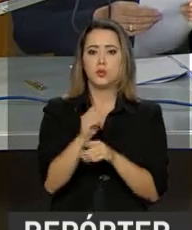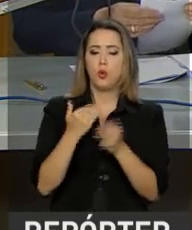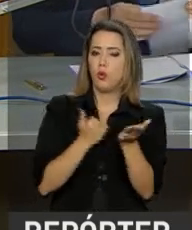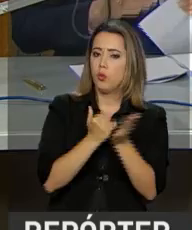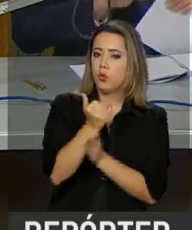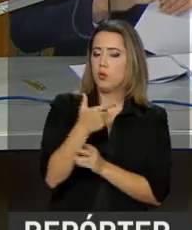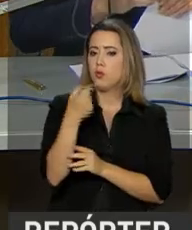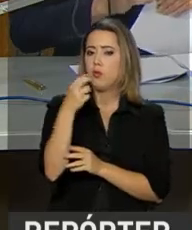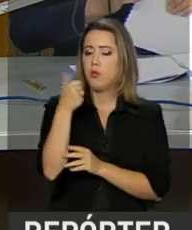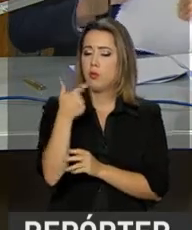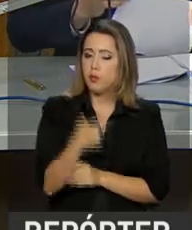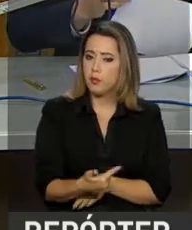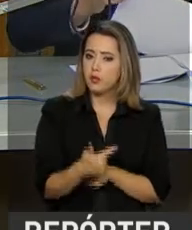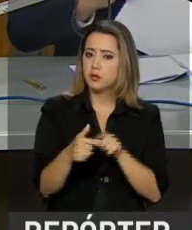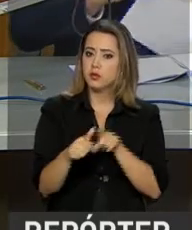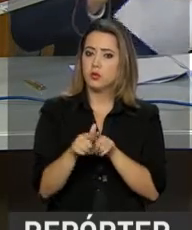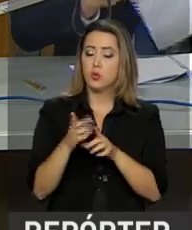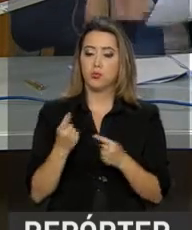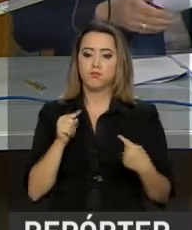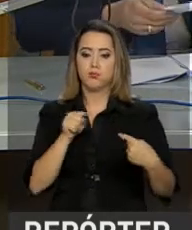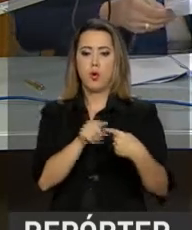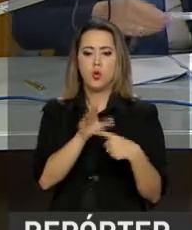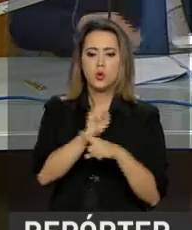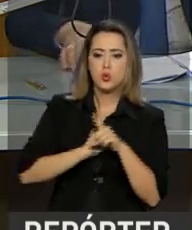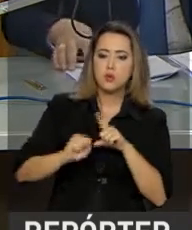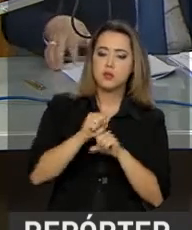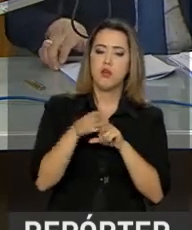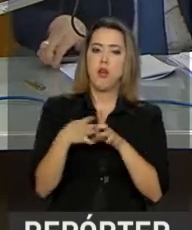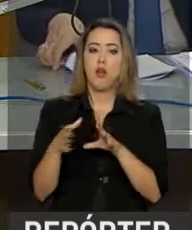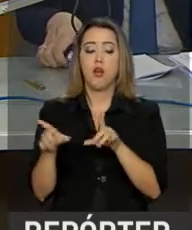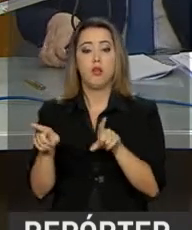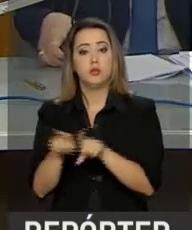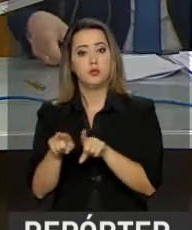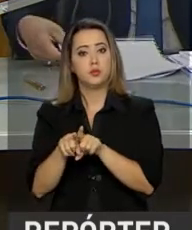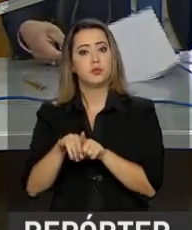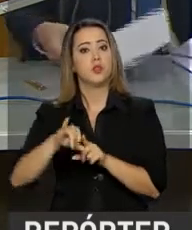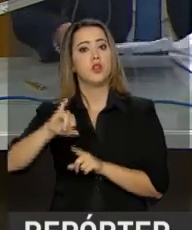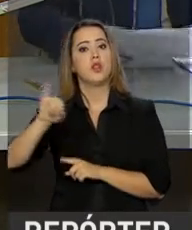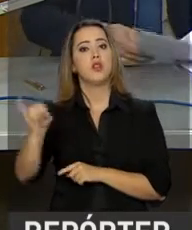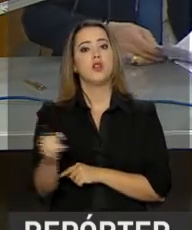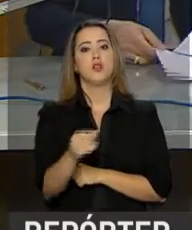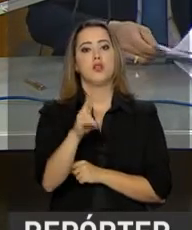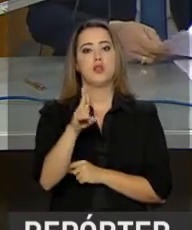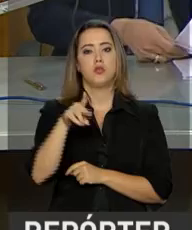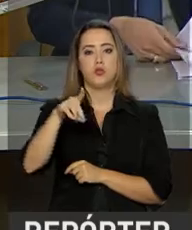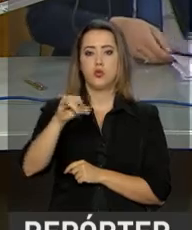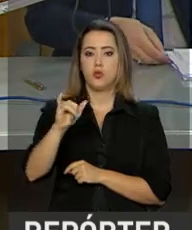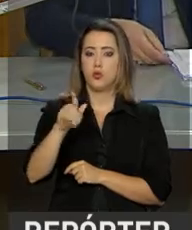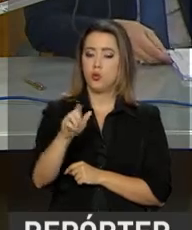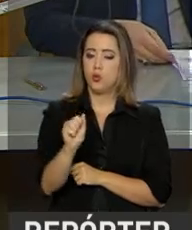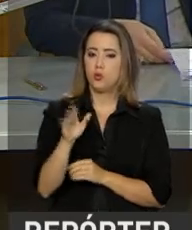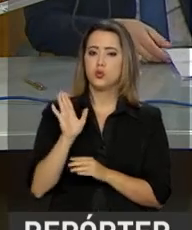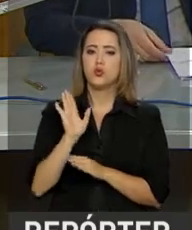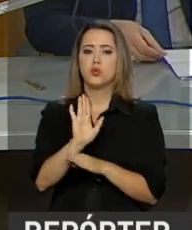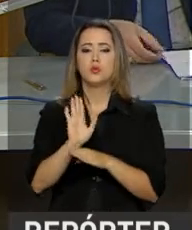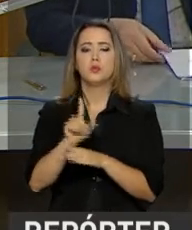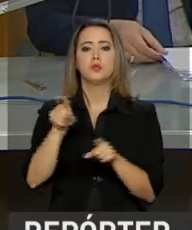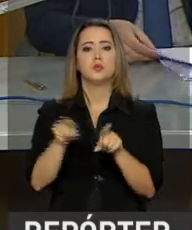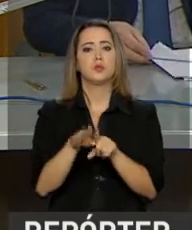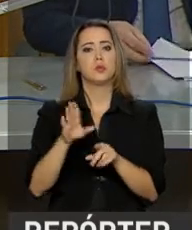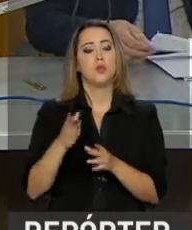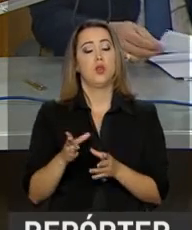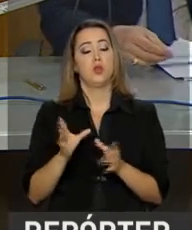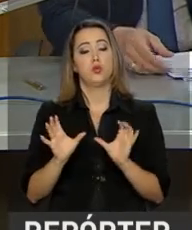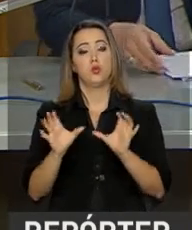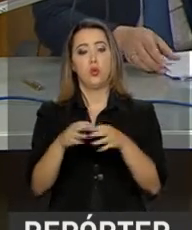em 2012 uma vertente social tanto que em jundiaí ele atendeu de forma prioritária jovens de